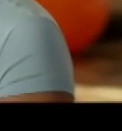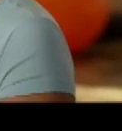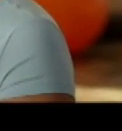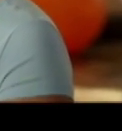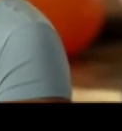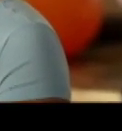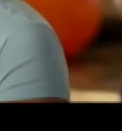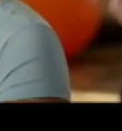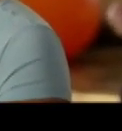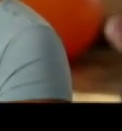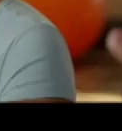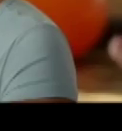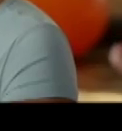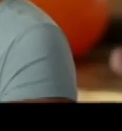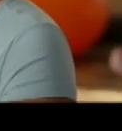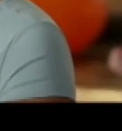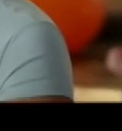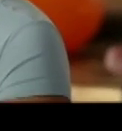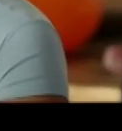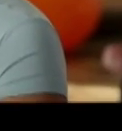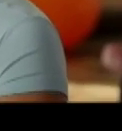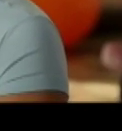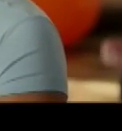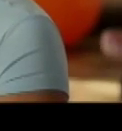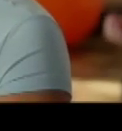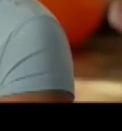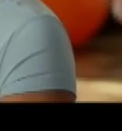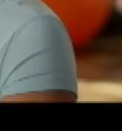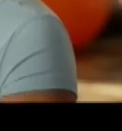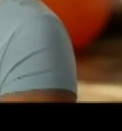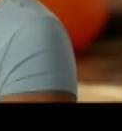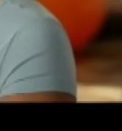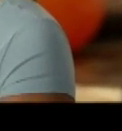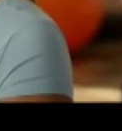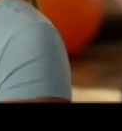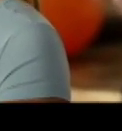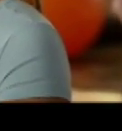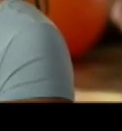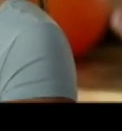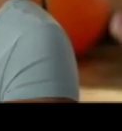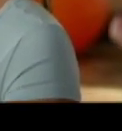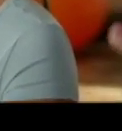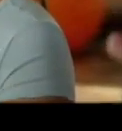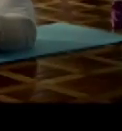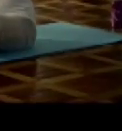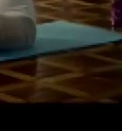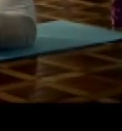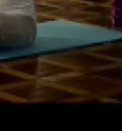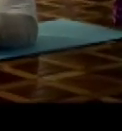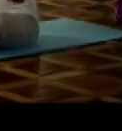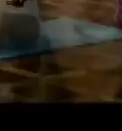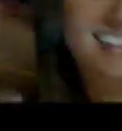Você que também é gestante, já fez o teste da hepatite B no pré-natal? Então faça o teste e vacine-se.